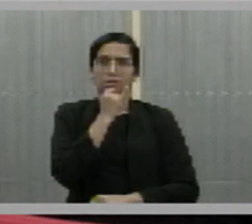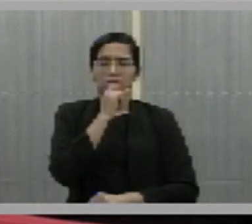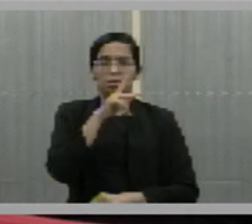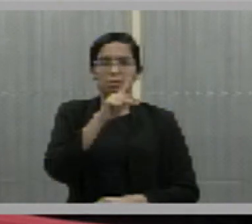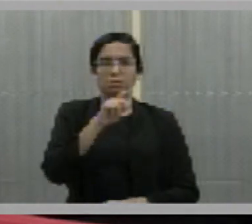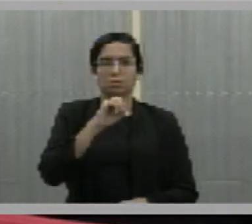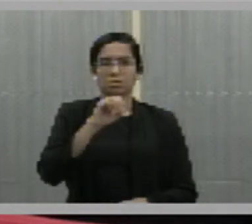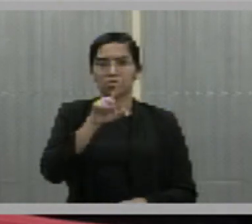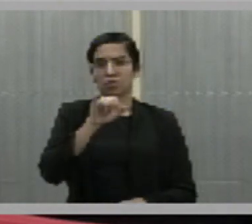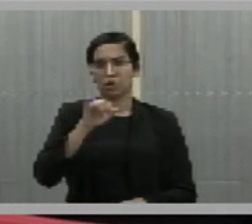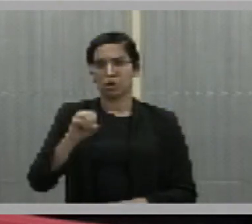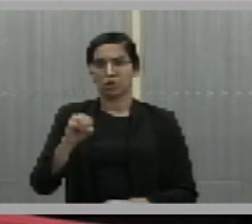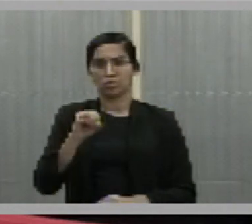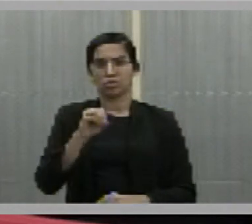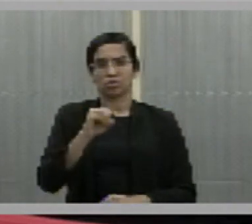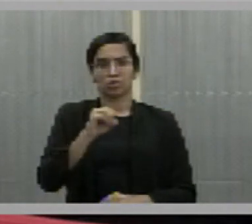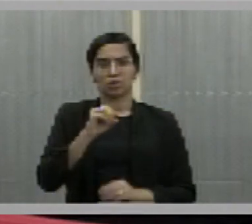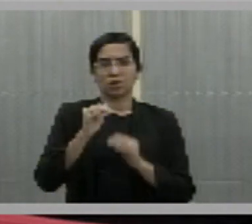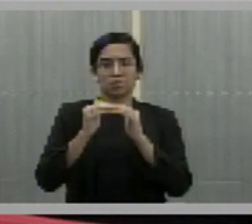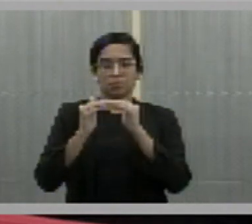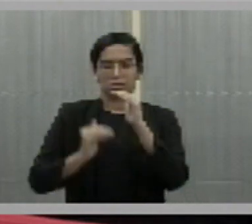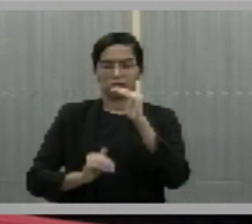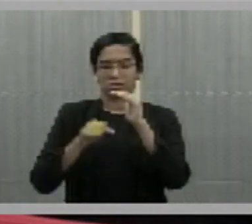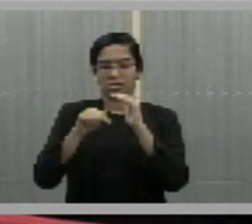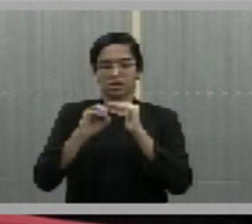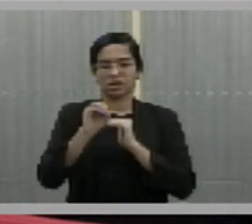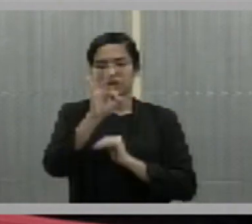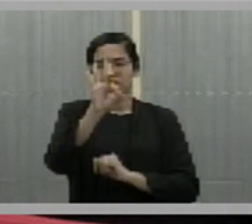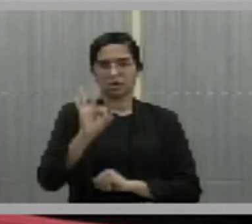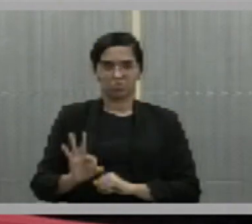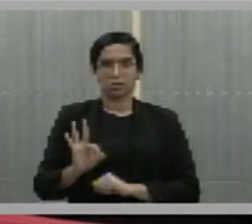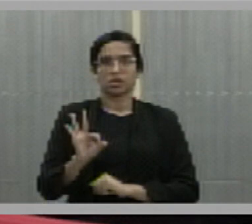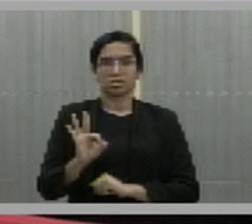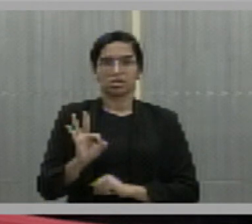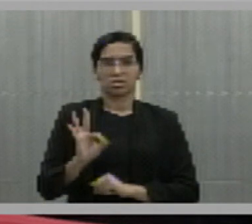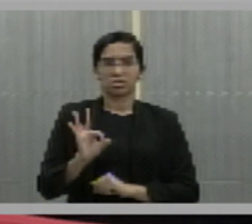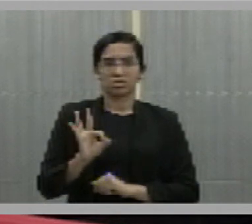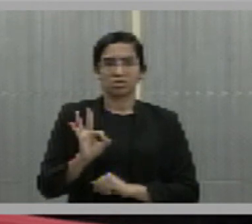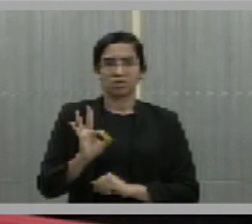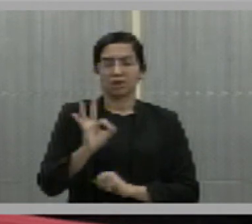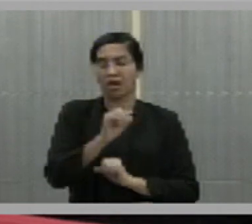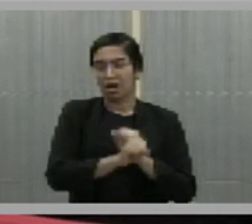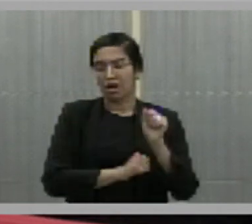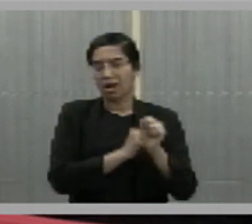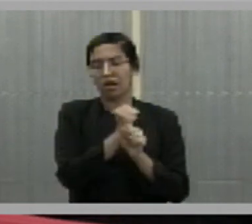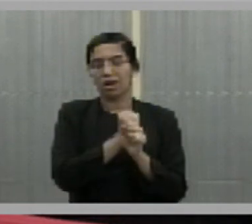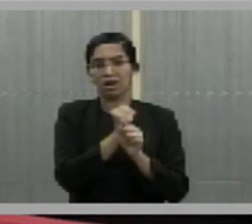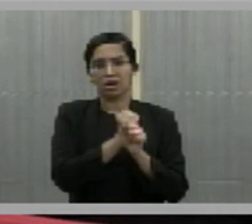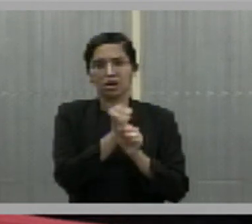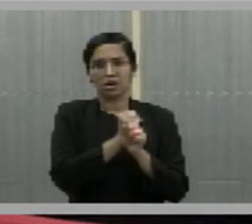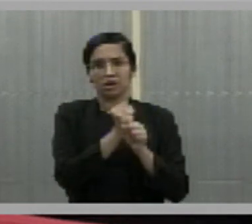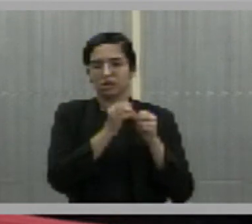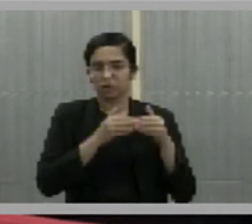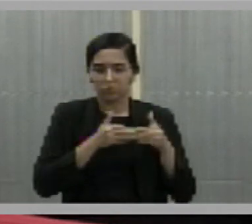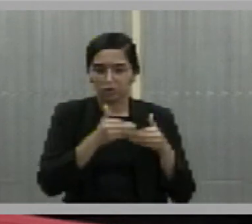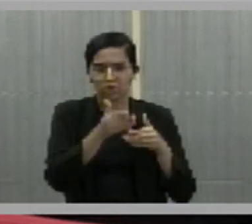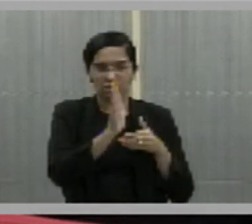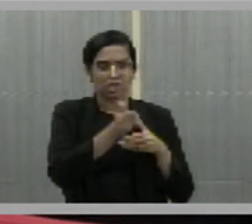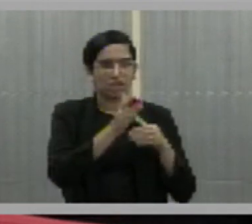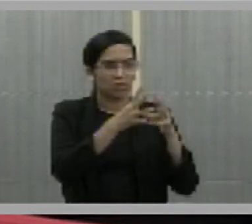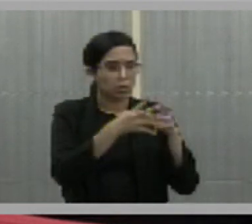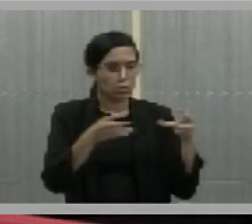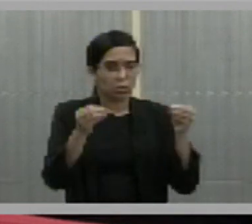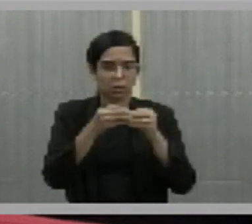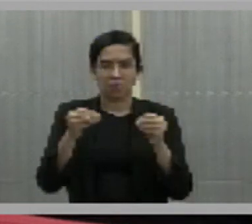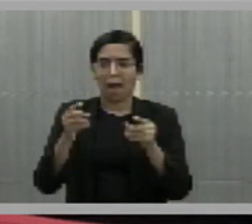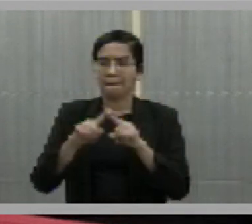poliomielite, que baixou da casa de 70%. E permitiu, depois de muitos anos, depois de extinta, voltar casos